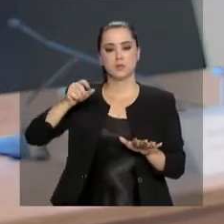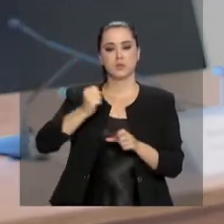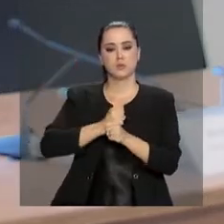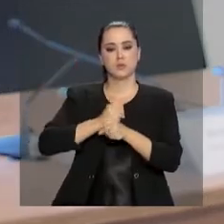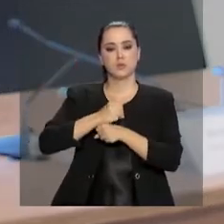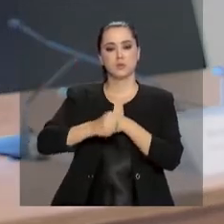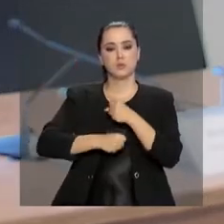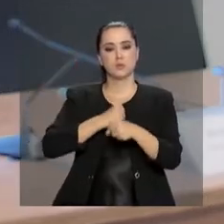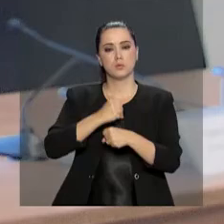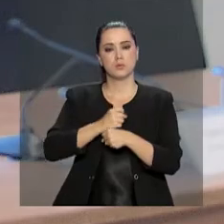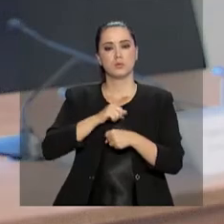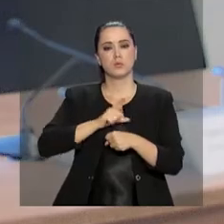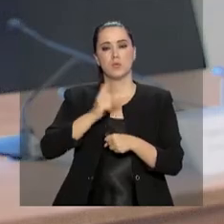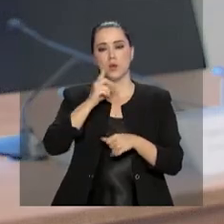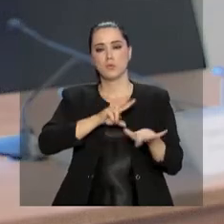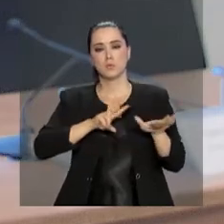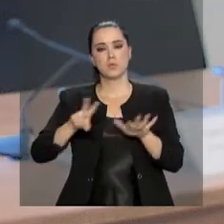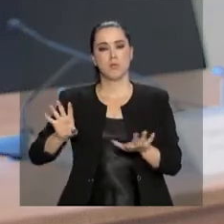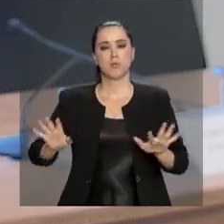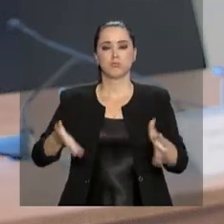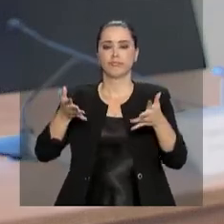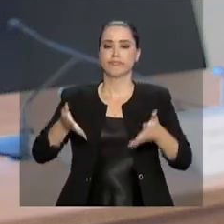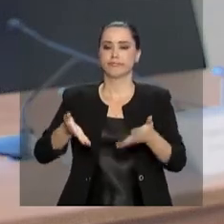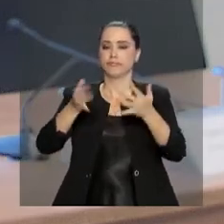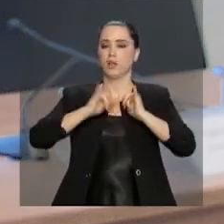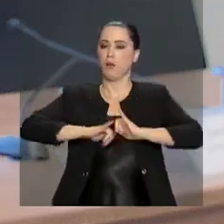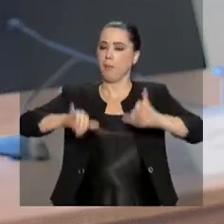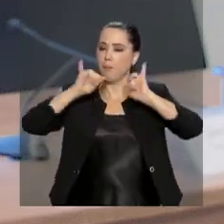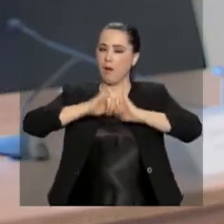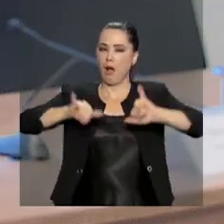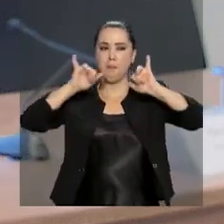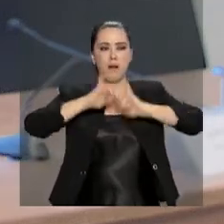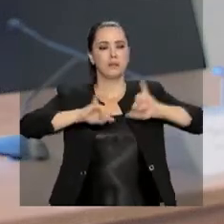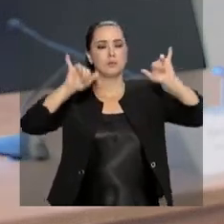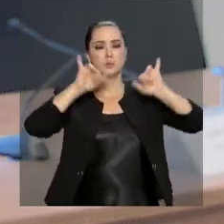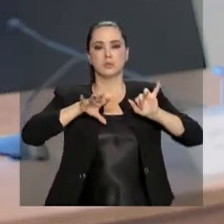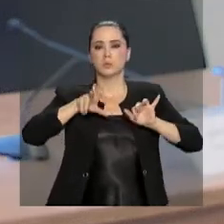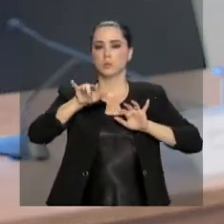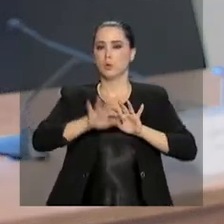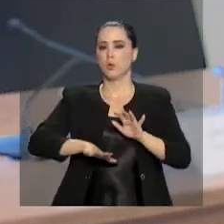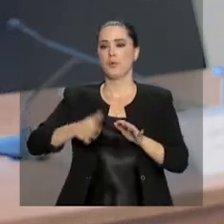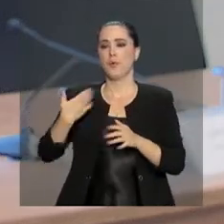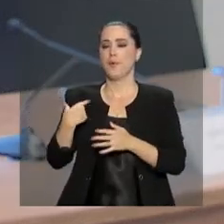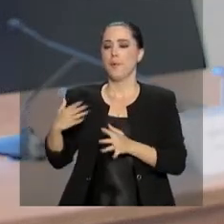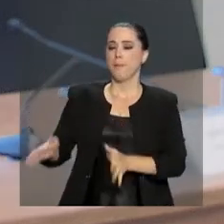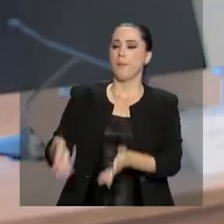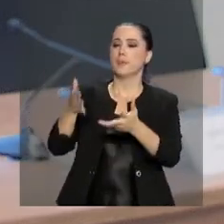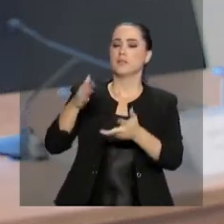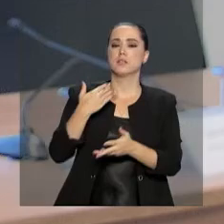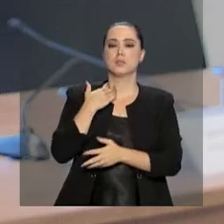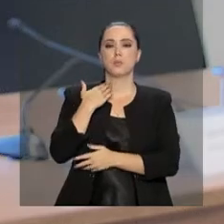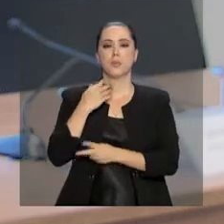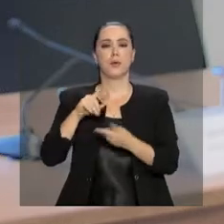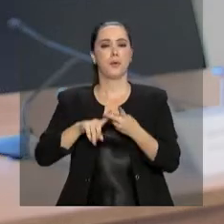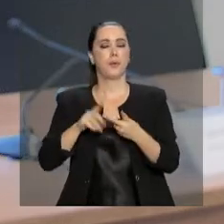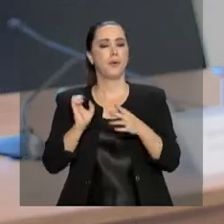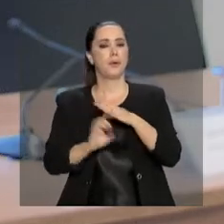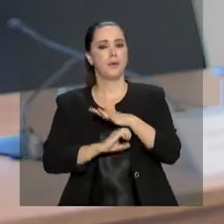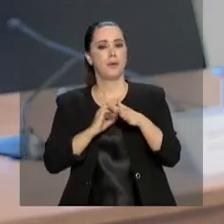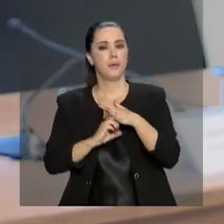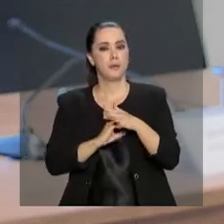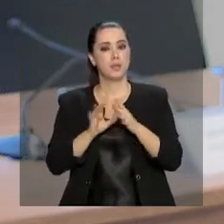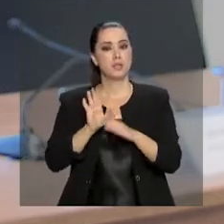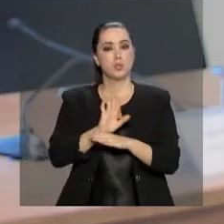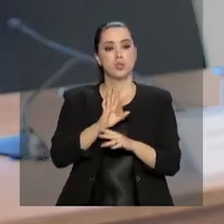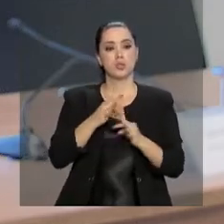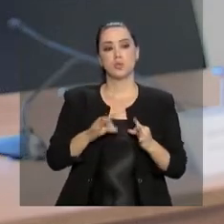anos teremos essa semana de mobilização nacional mobilizando os bancos empresas de assistência técnica